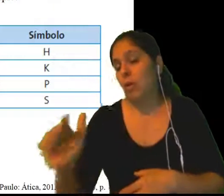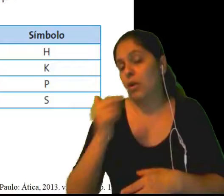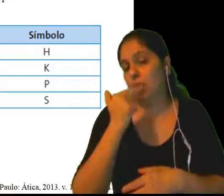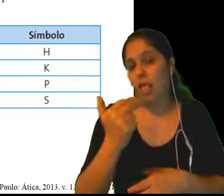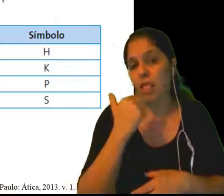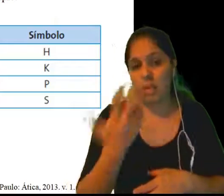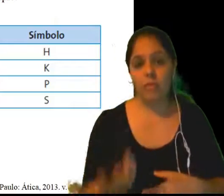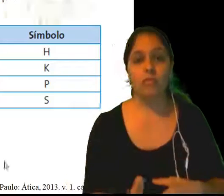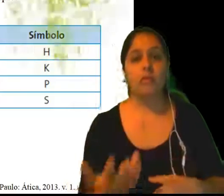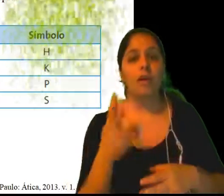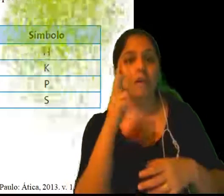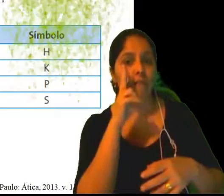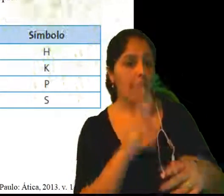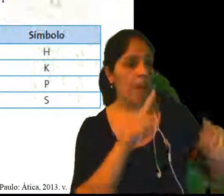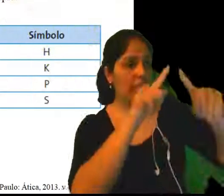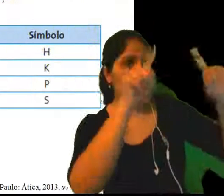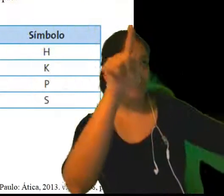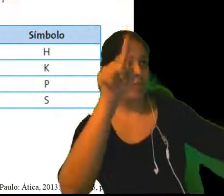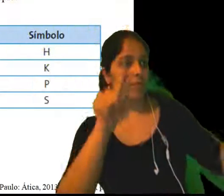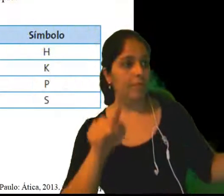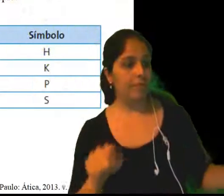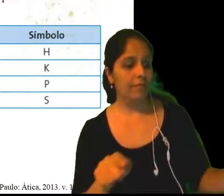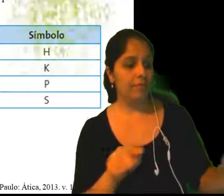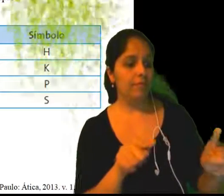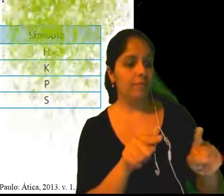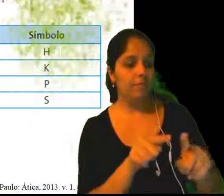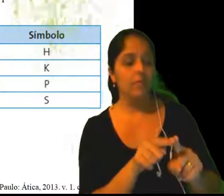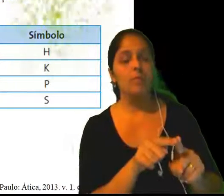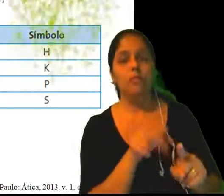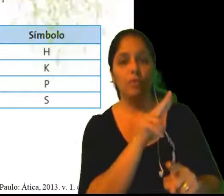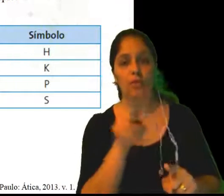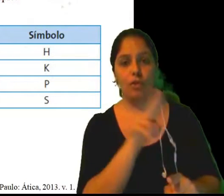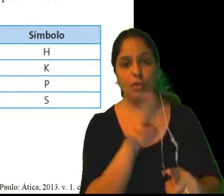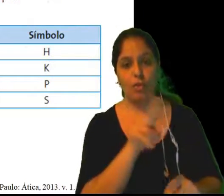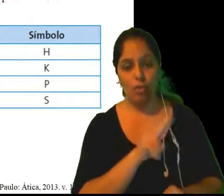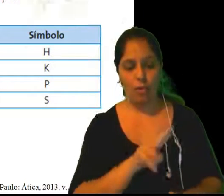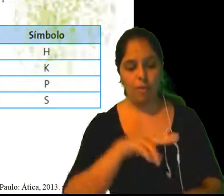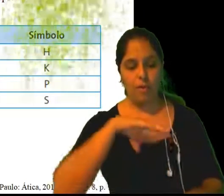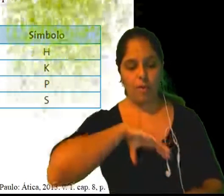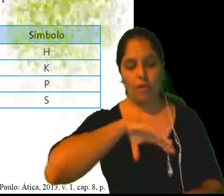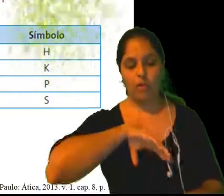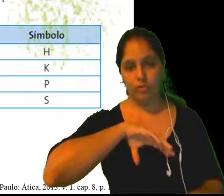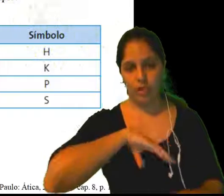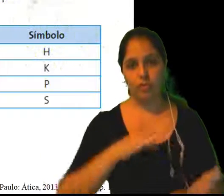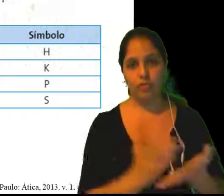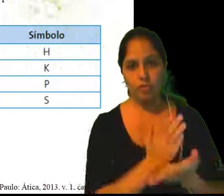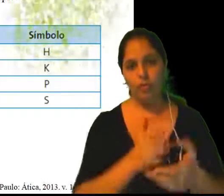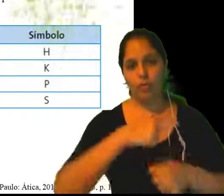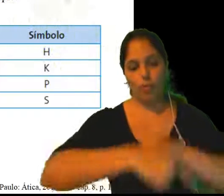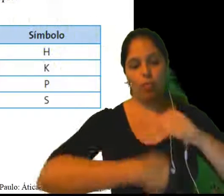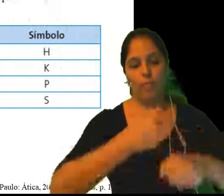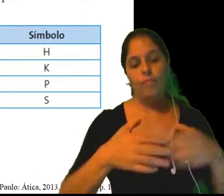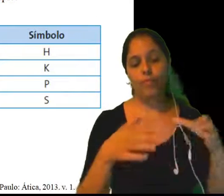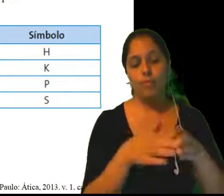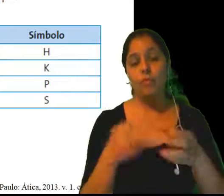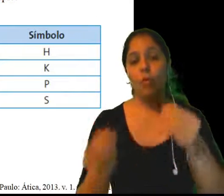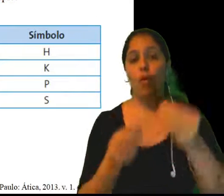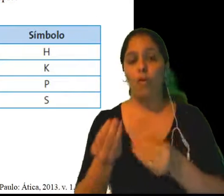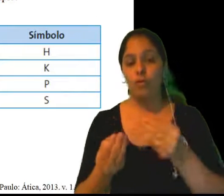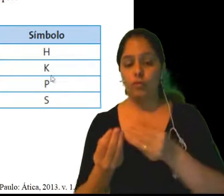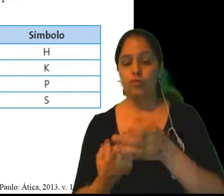idioma. Então, aqui nós temos essa tabela que mostra o nome em português de alguns elementos, o